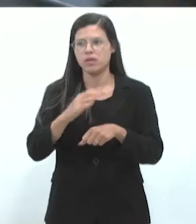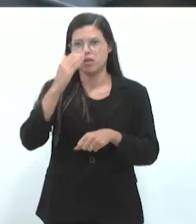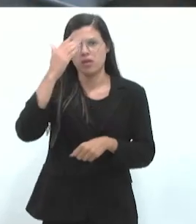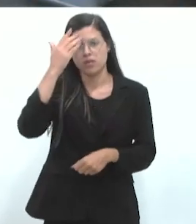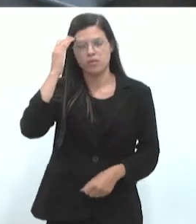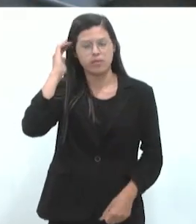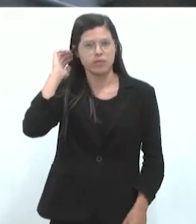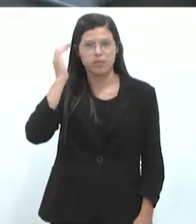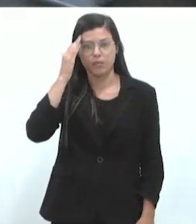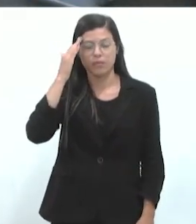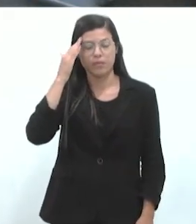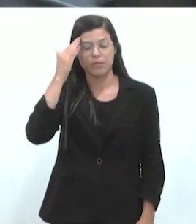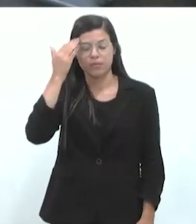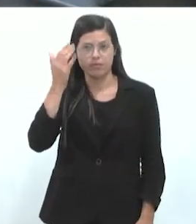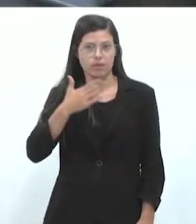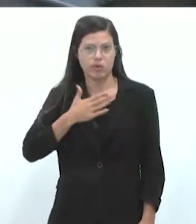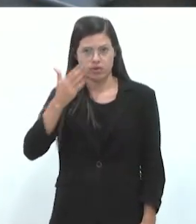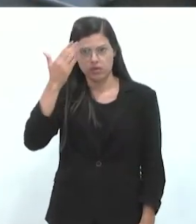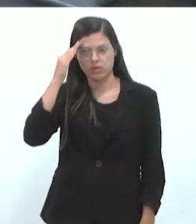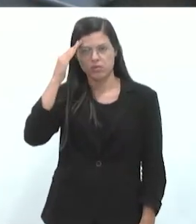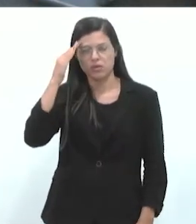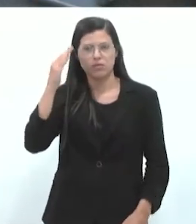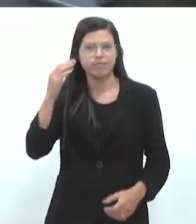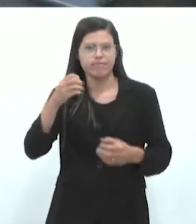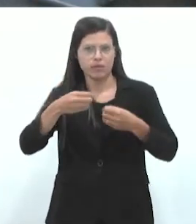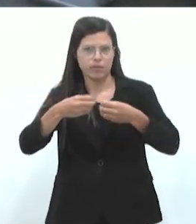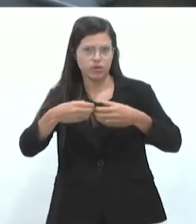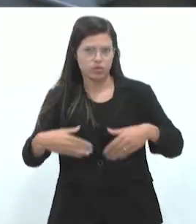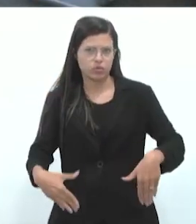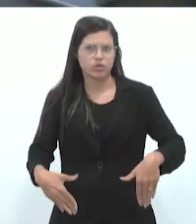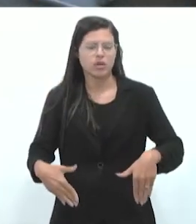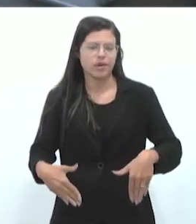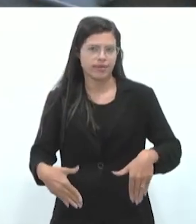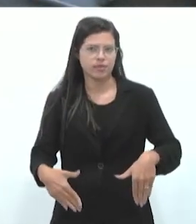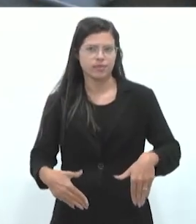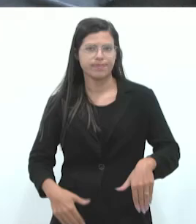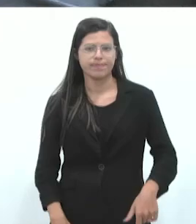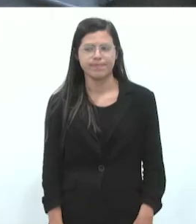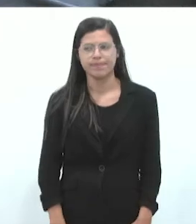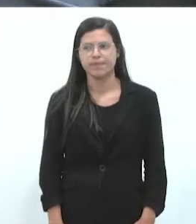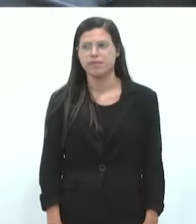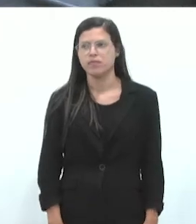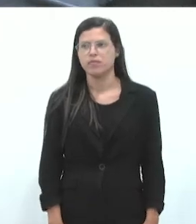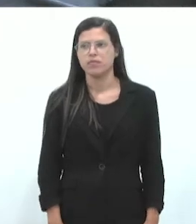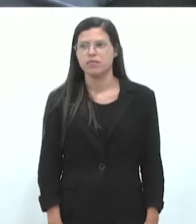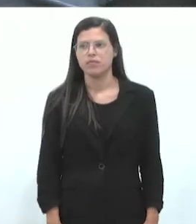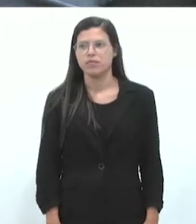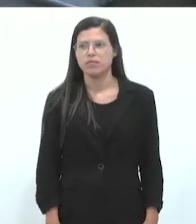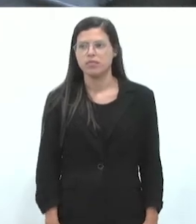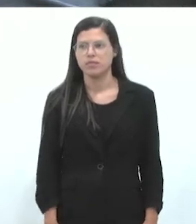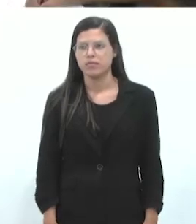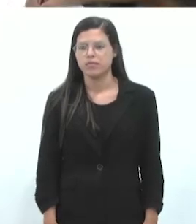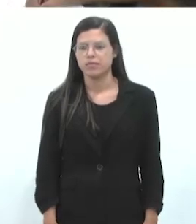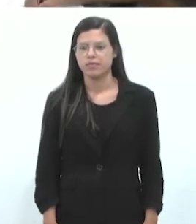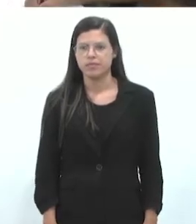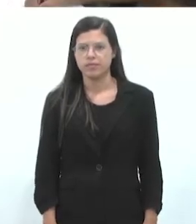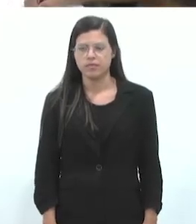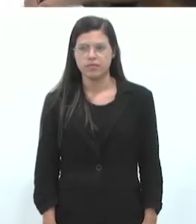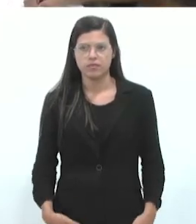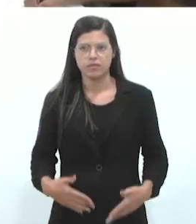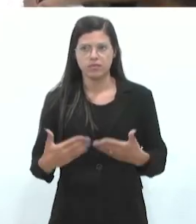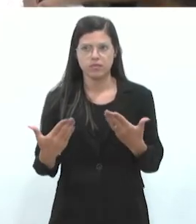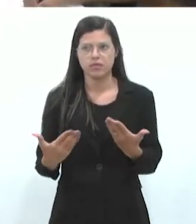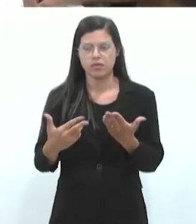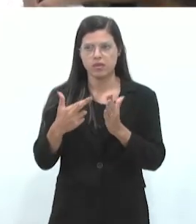prejudicado pelo 723 de 23. Perfeito. Bem, vou passar, então, a relatoria